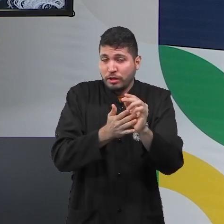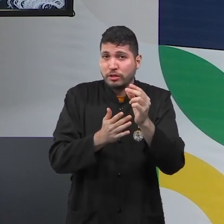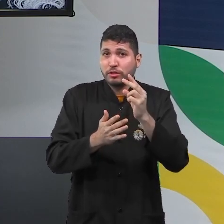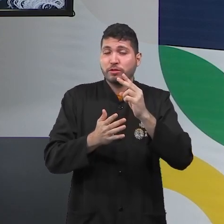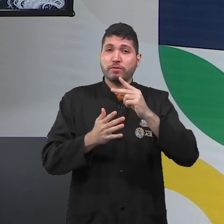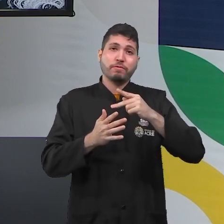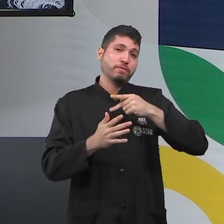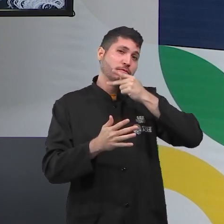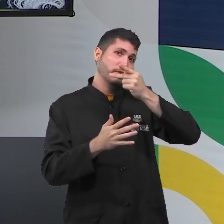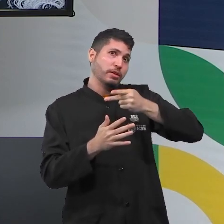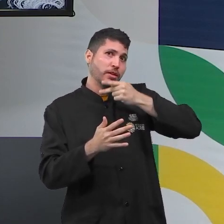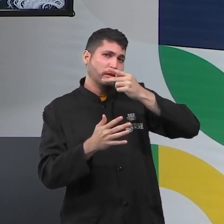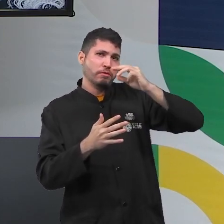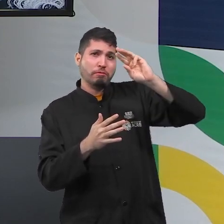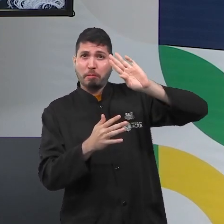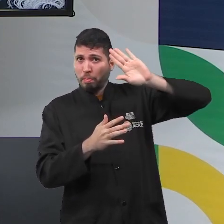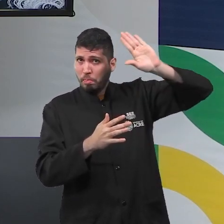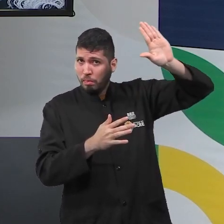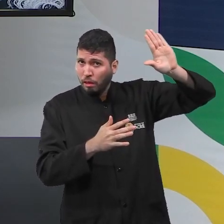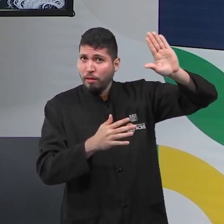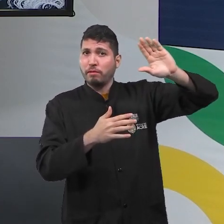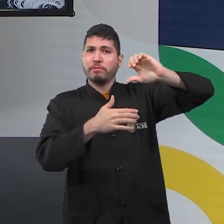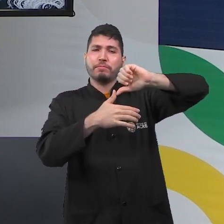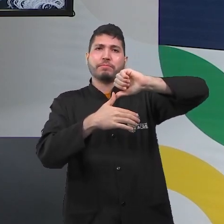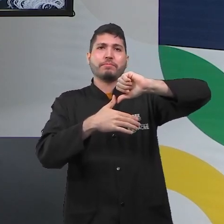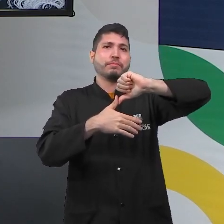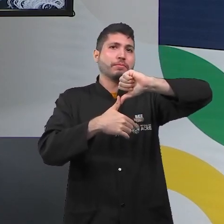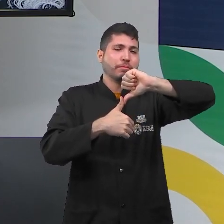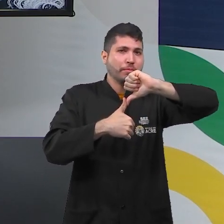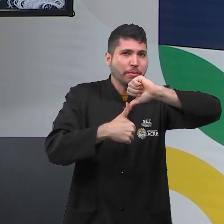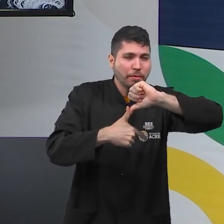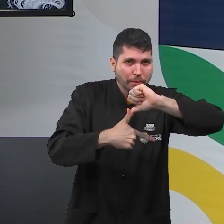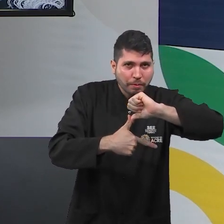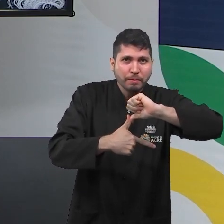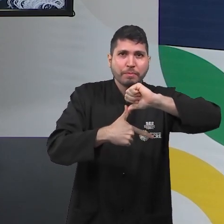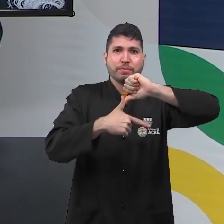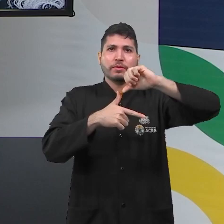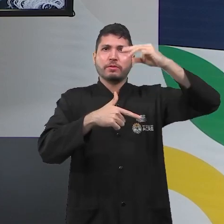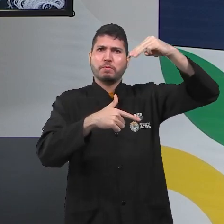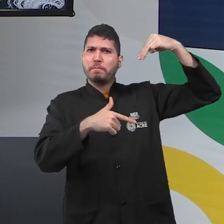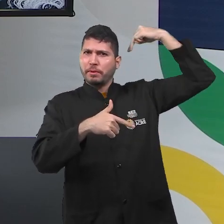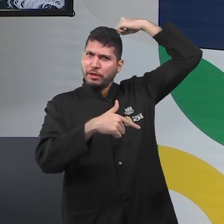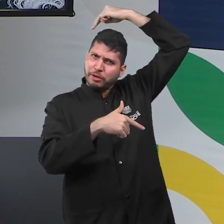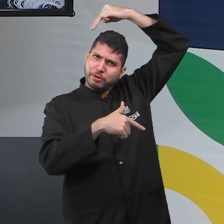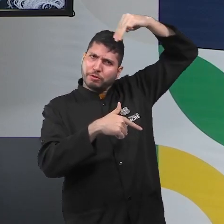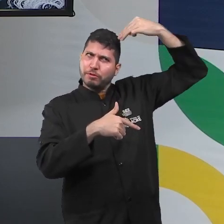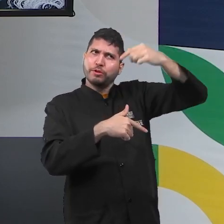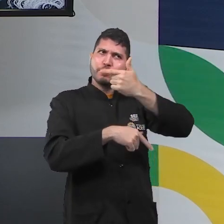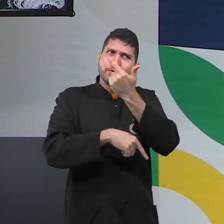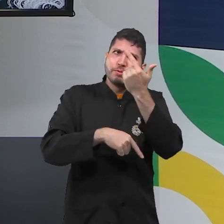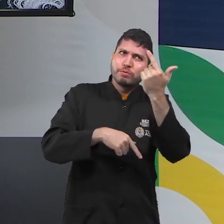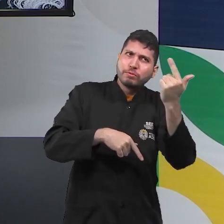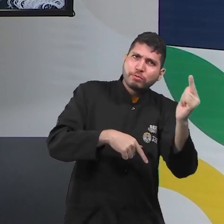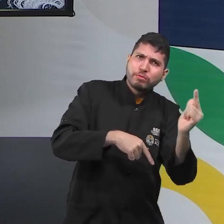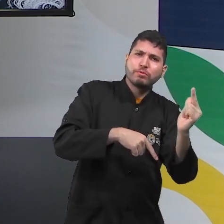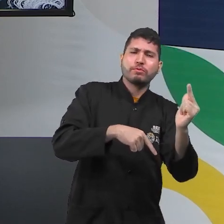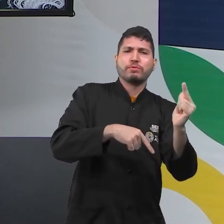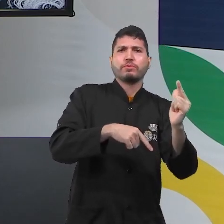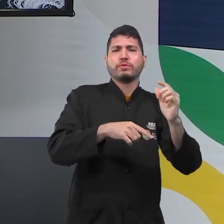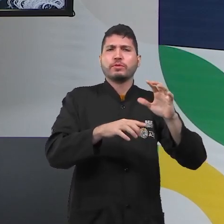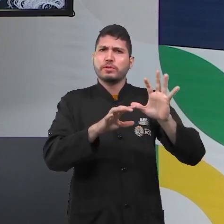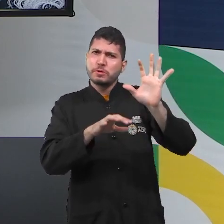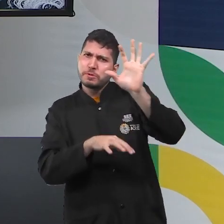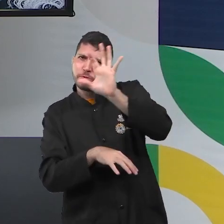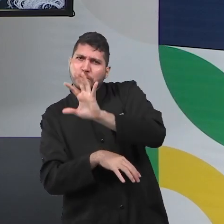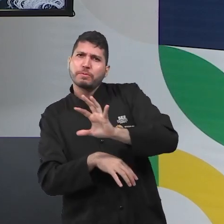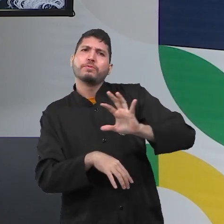das lendas mais conhecidas aí pela América Latina, né? Ela se propagou no México, mas tem várias versões aí espalhadas pelo continente. Mas